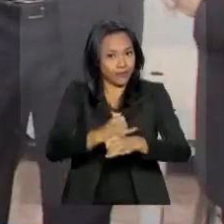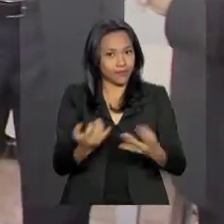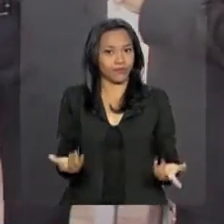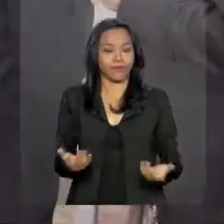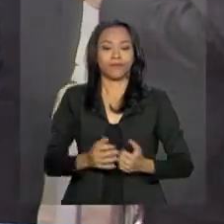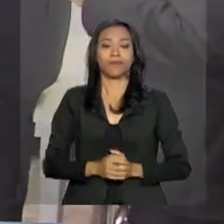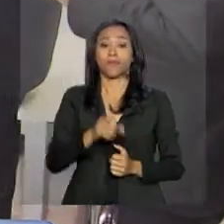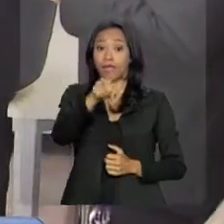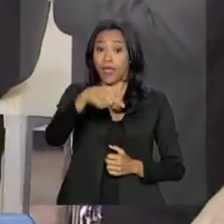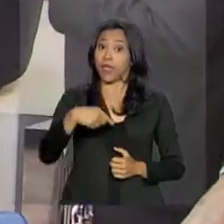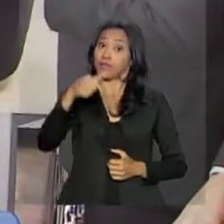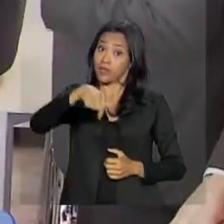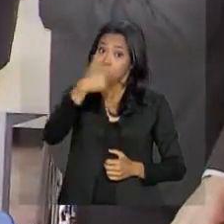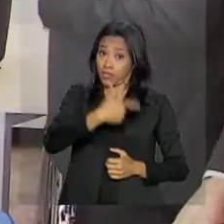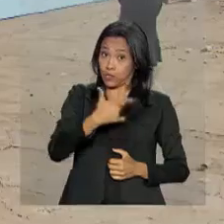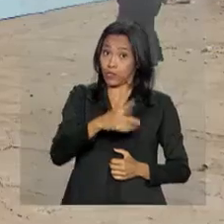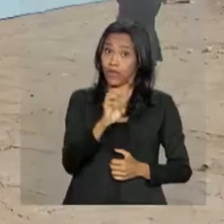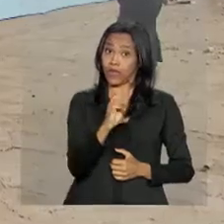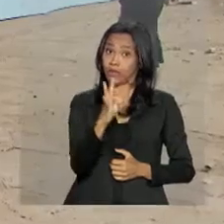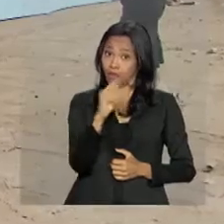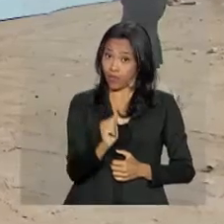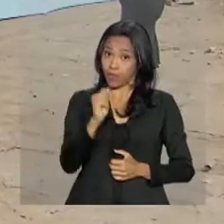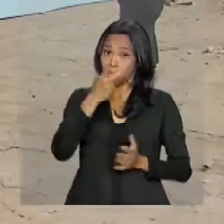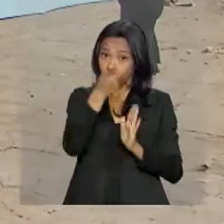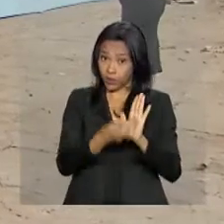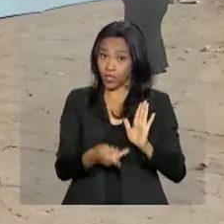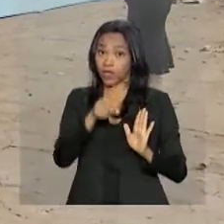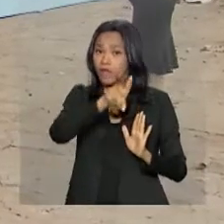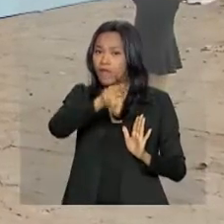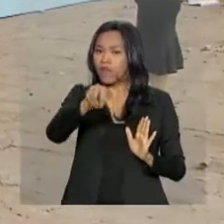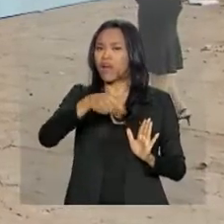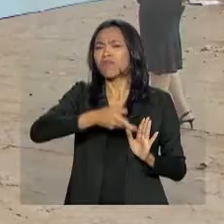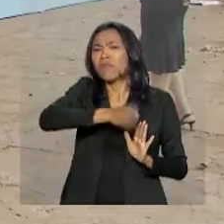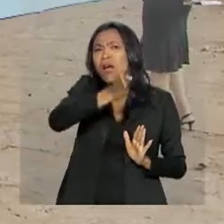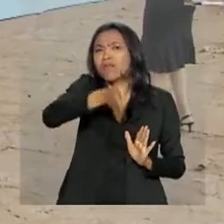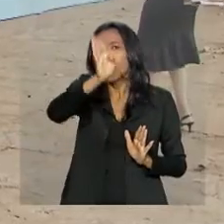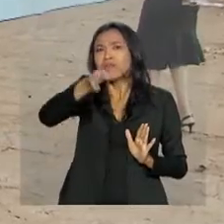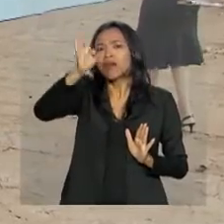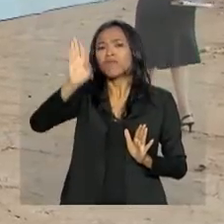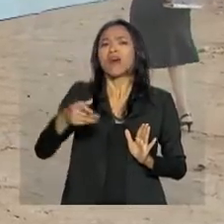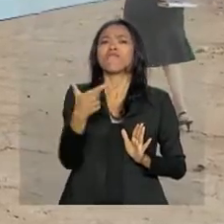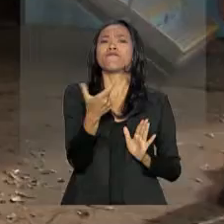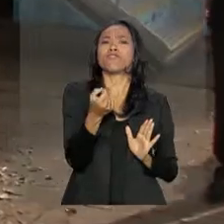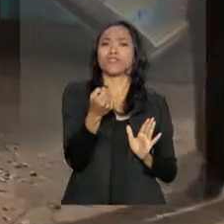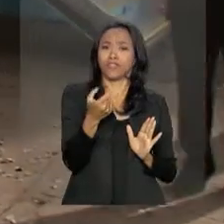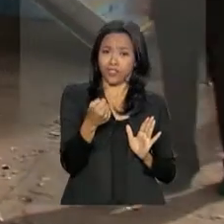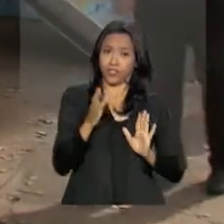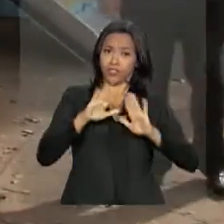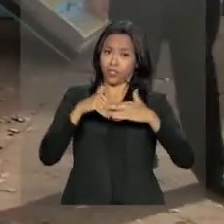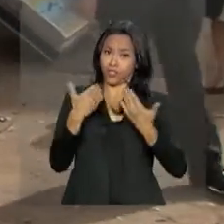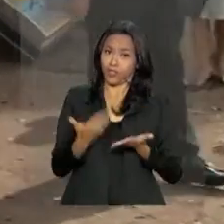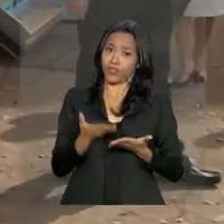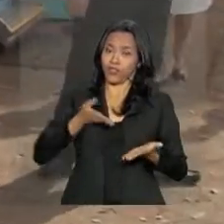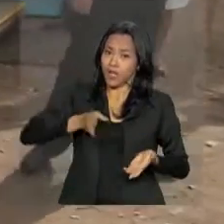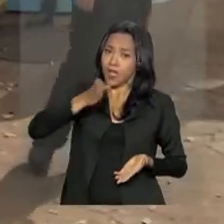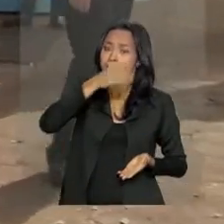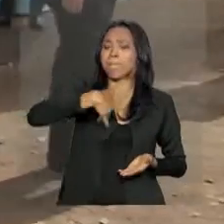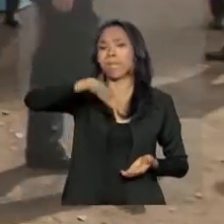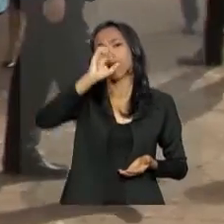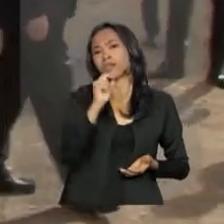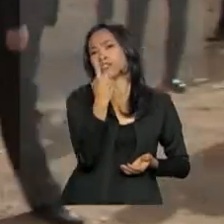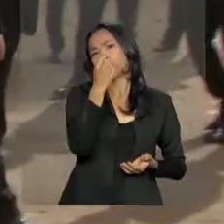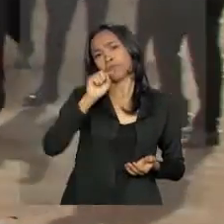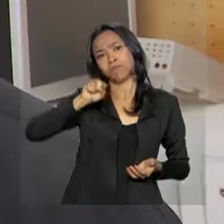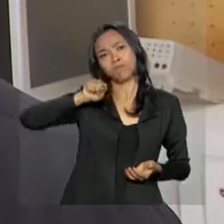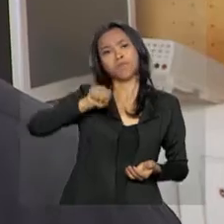até o final do ano que vem o caminhão deve percorrer mais de 20 instituições de ensino e atender mais de mil alunos de